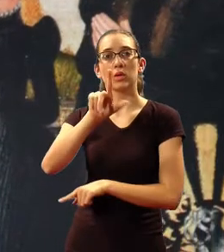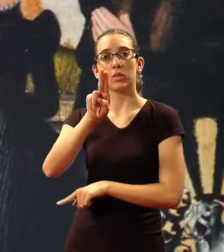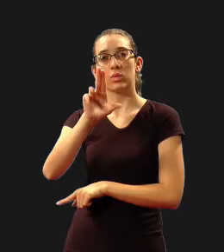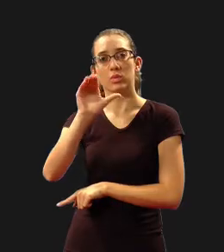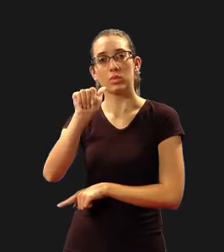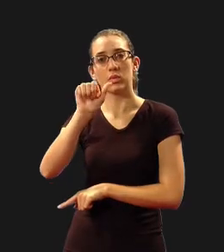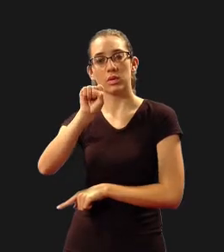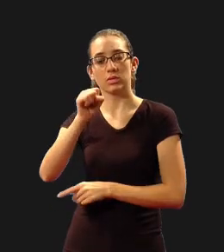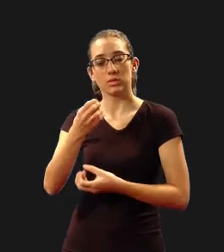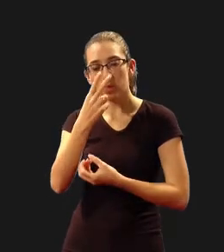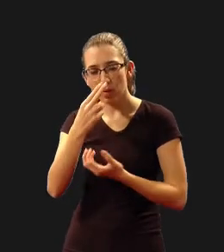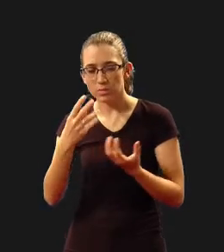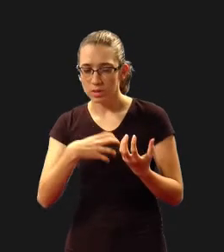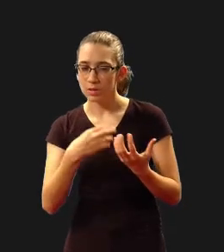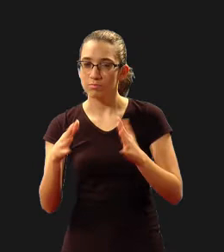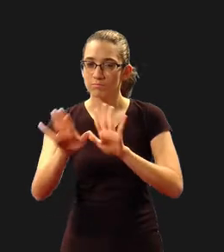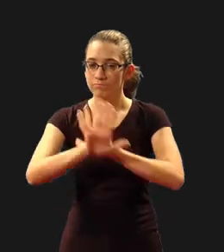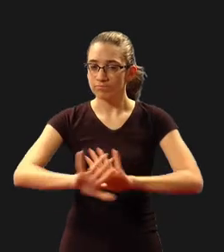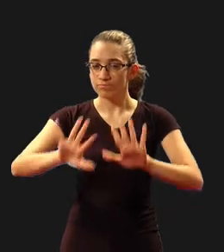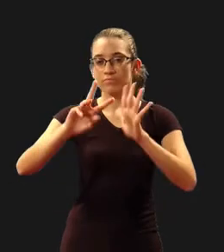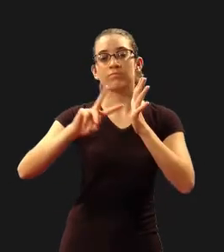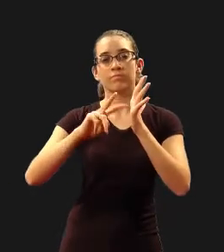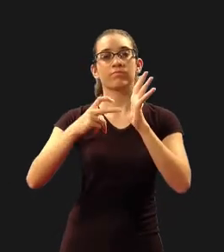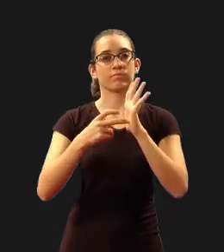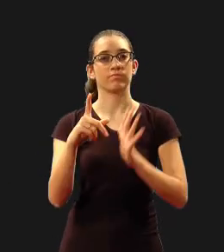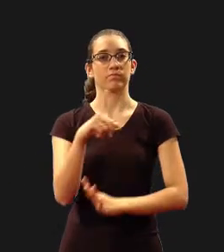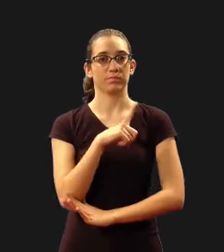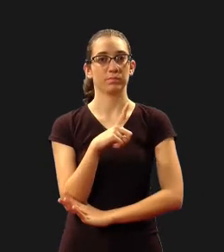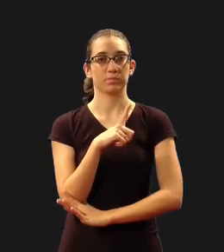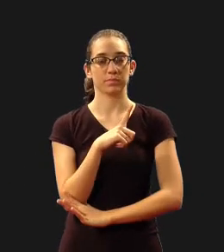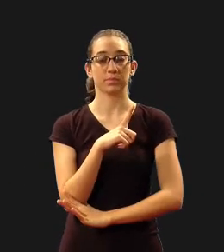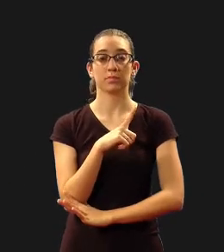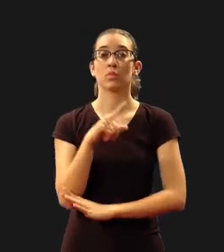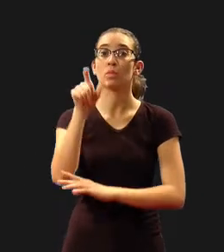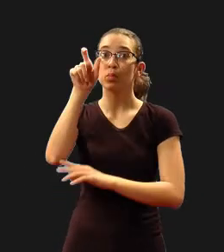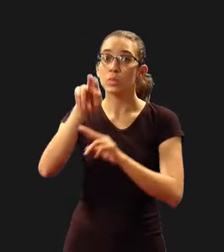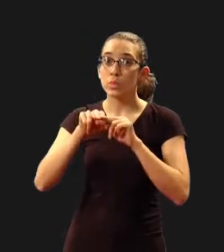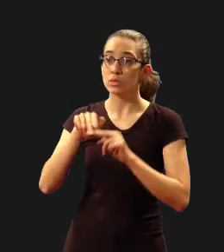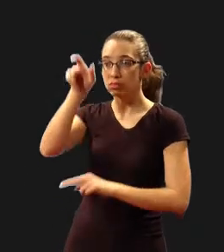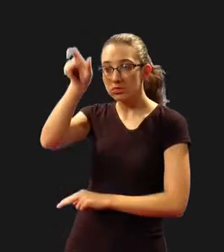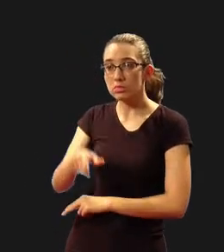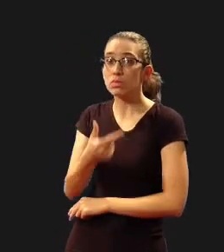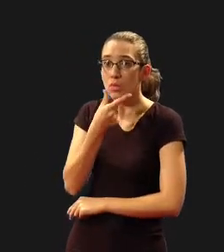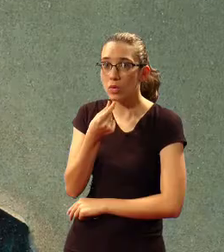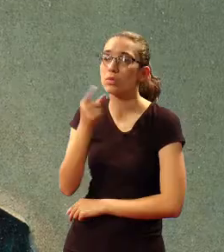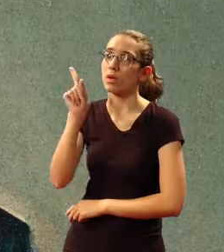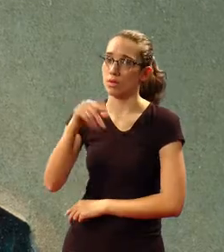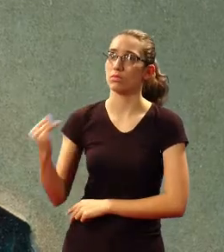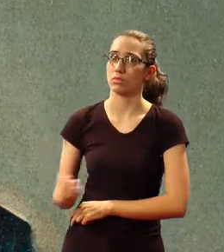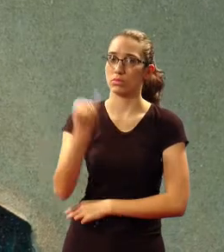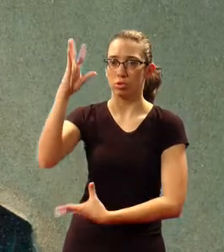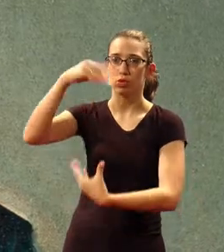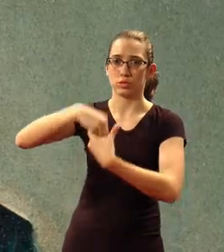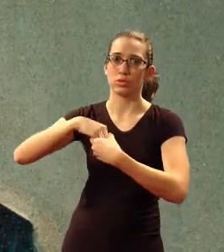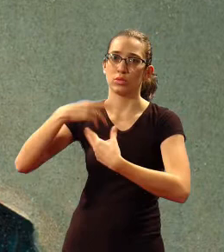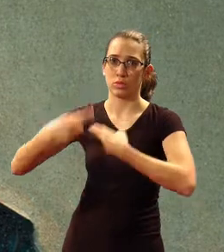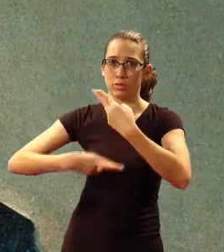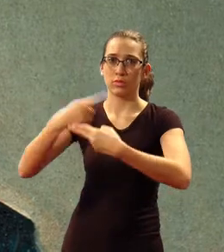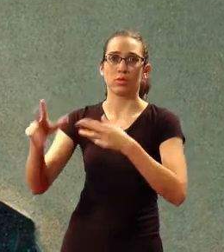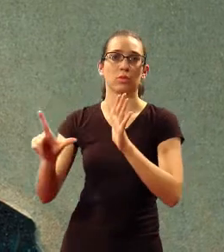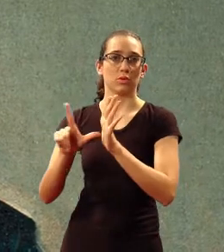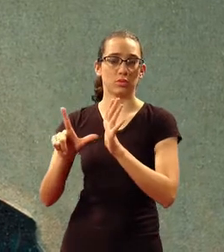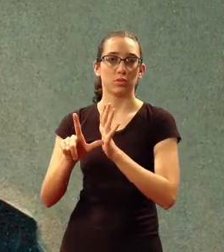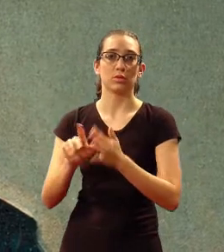também Lucas Cranach dá às suas imagens. E por isso ele é tão importante também hoje no contexto da